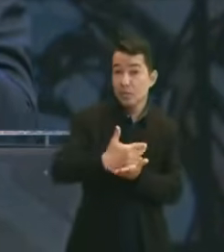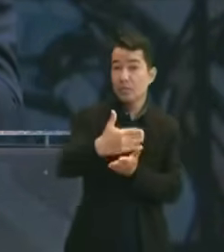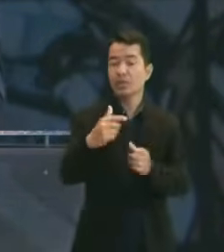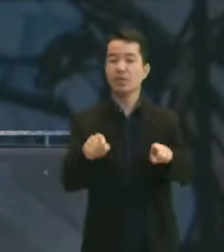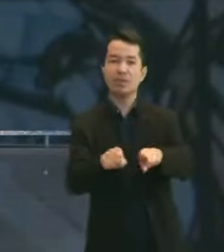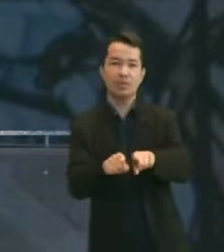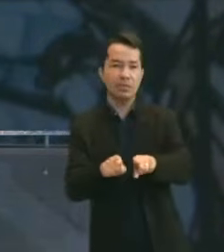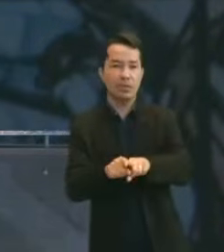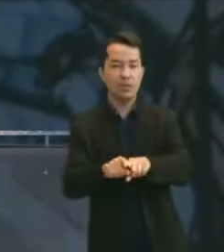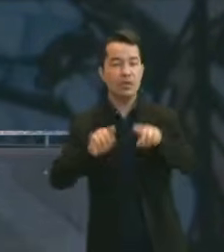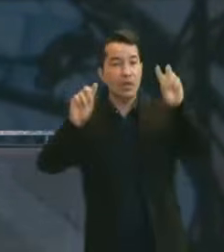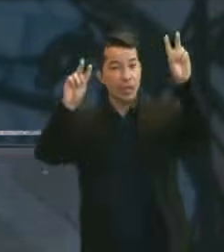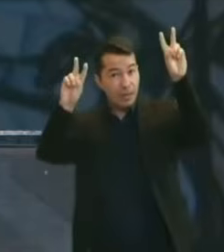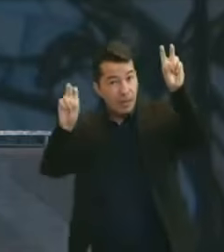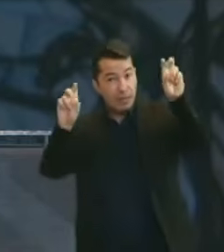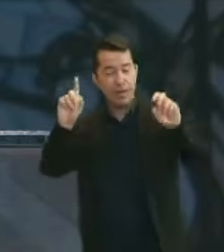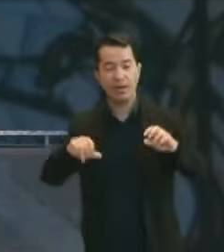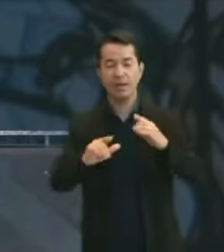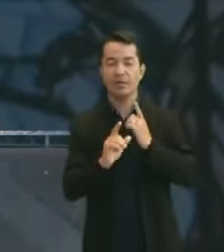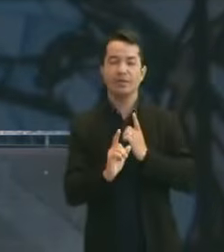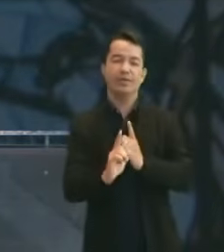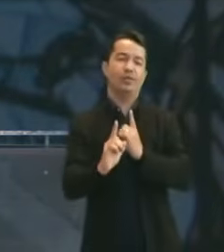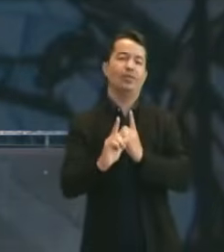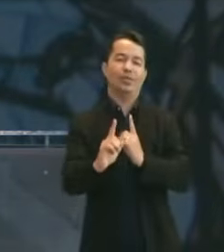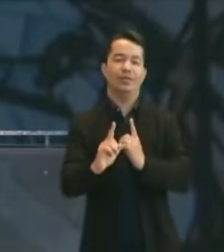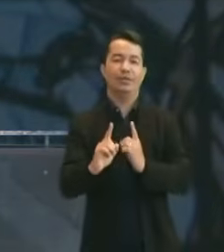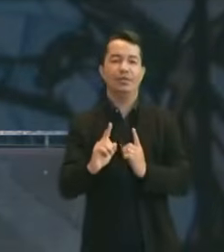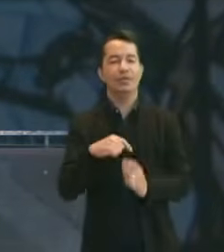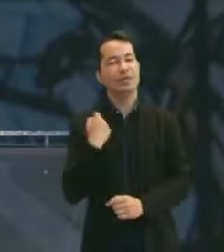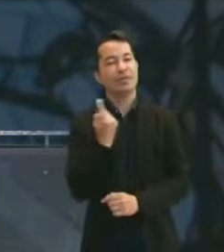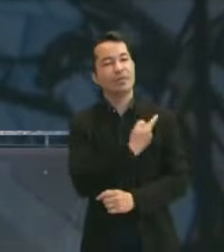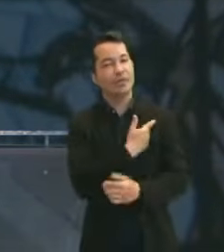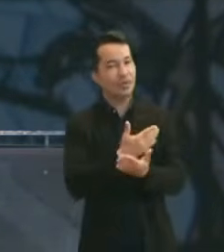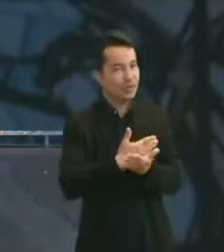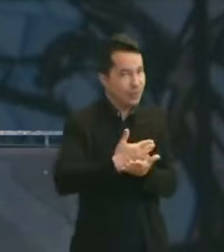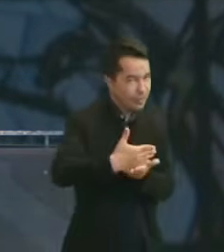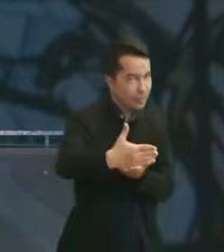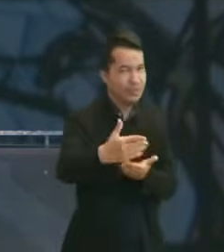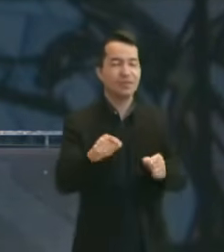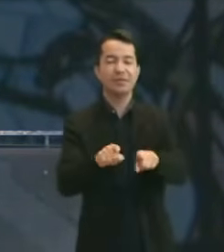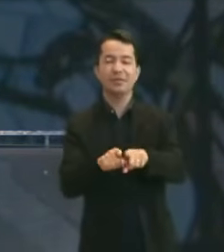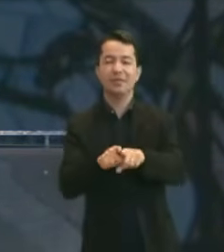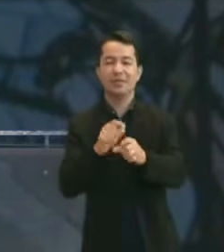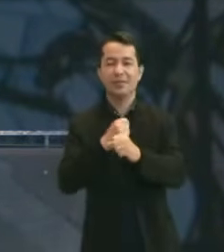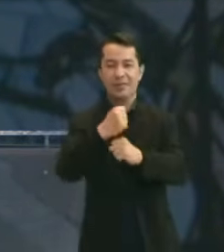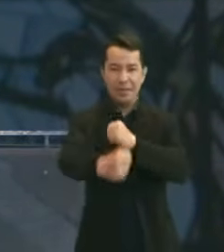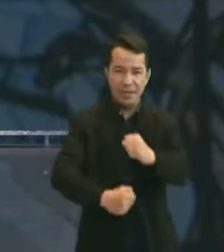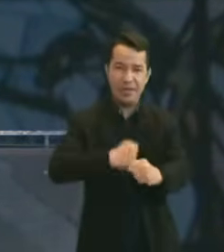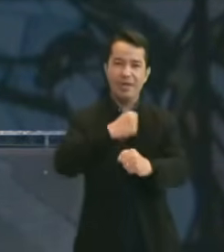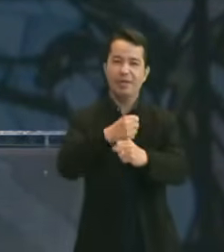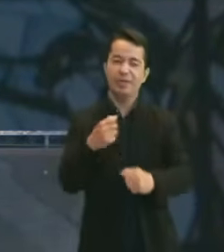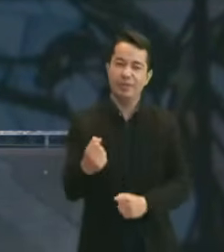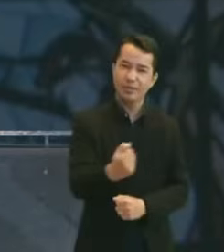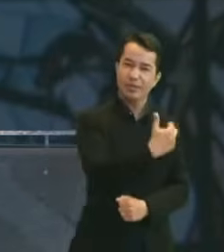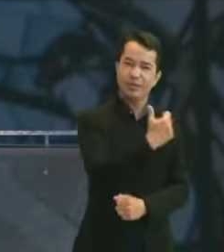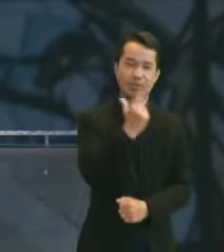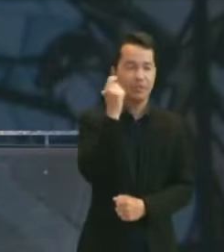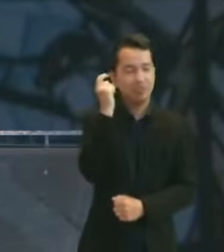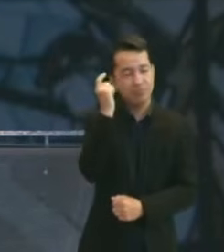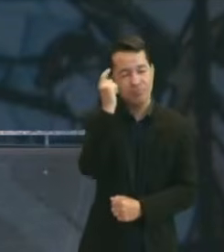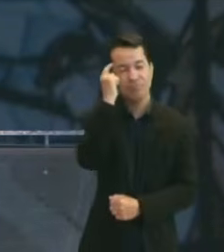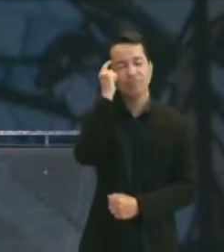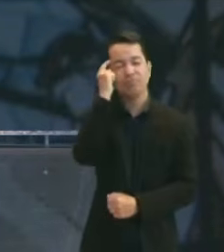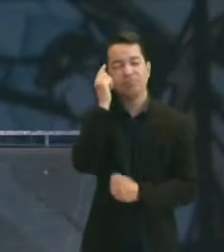ano a temática vai ser discipulado. Então, nada melhor de começarmos o ano sendo inspirado por um personagem da Bíblia que